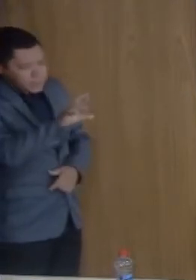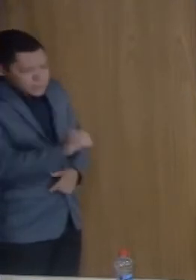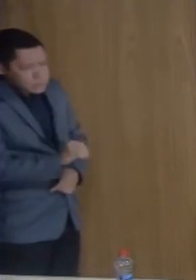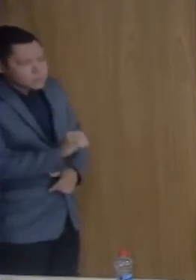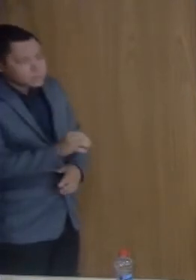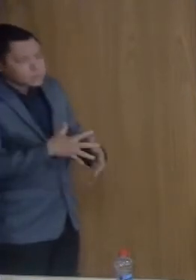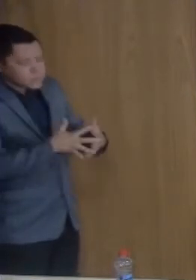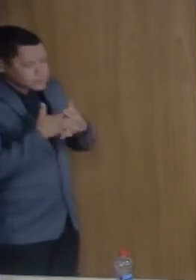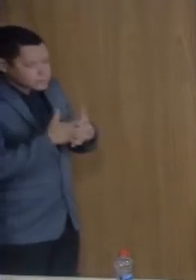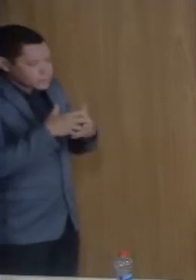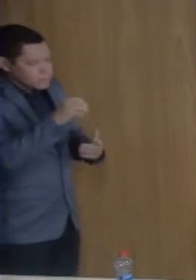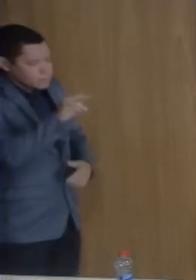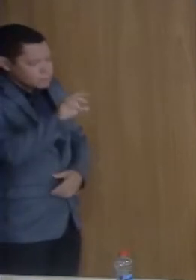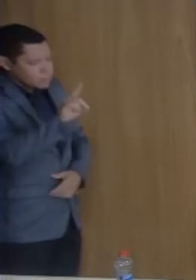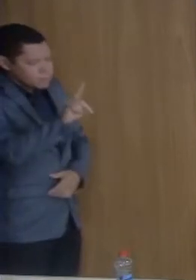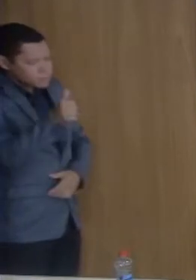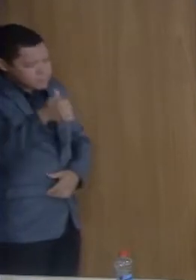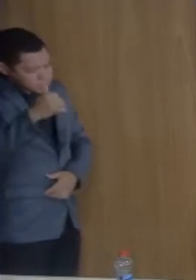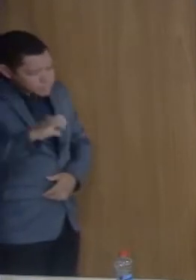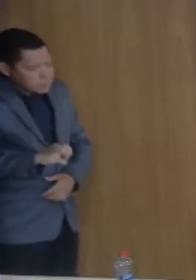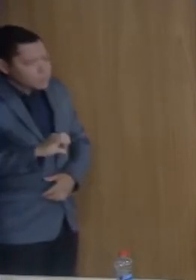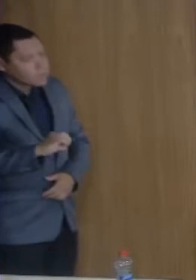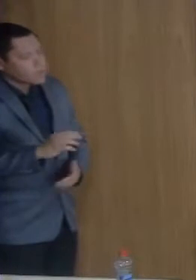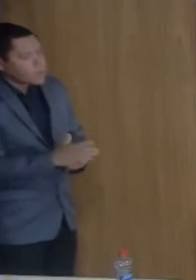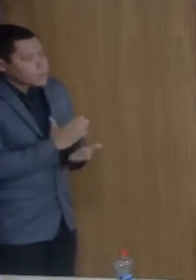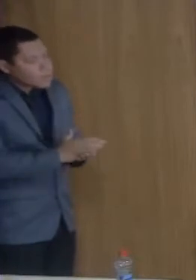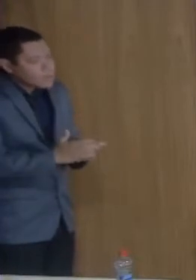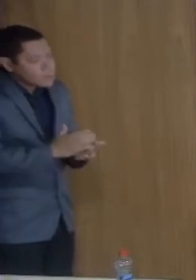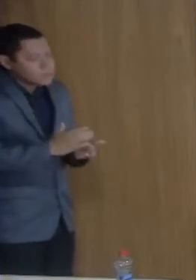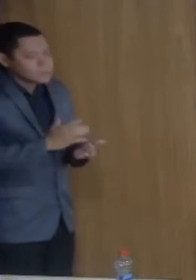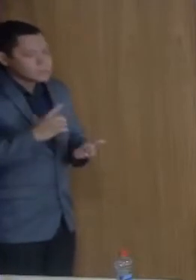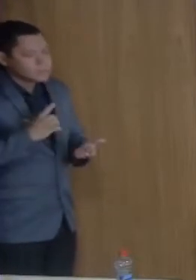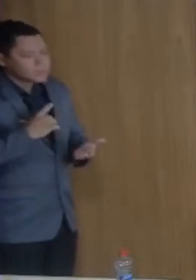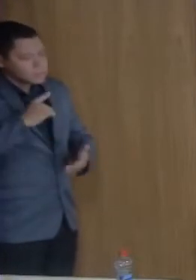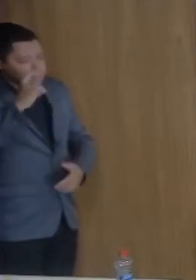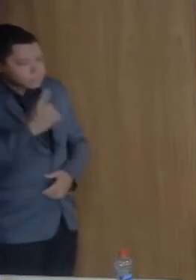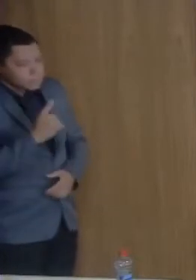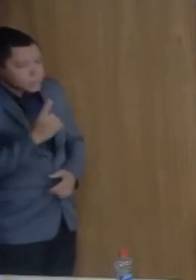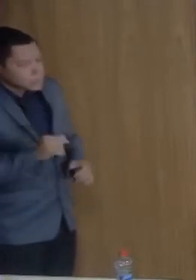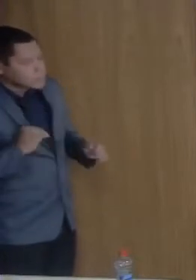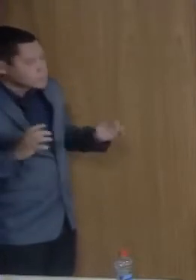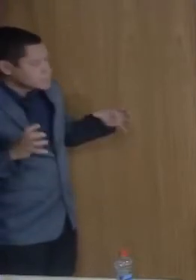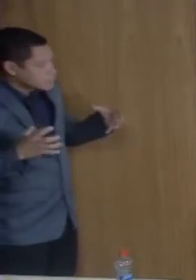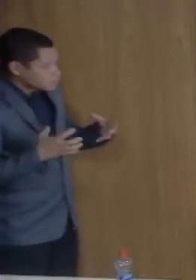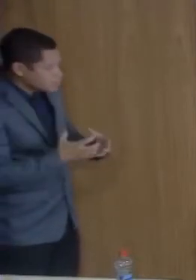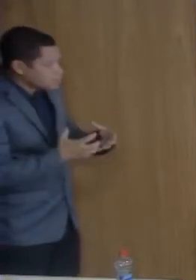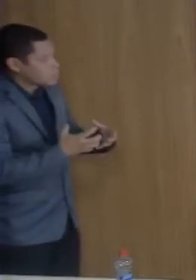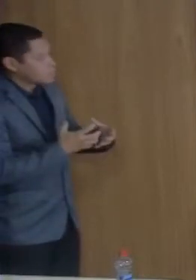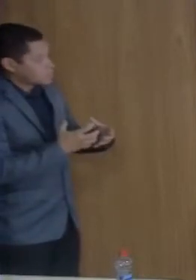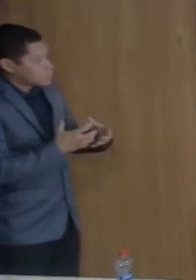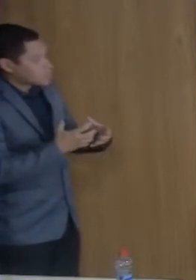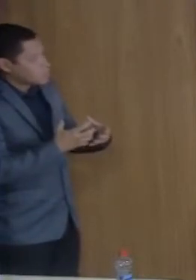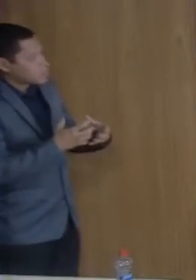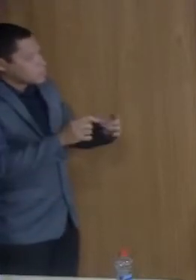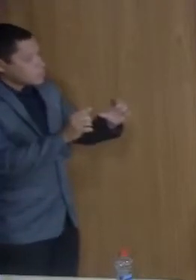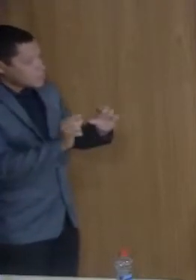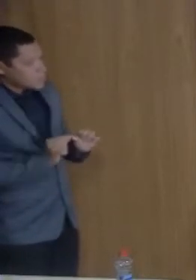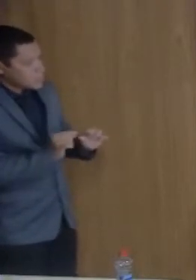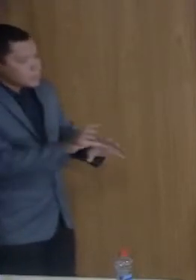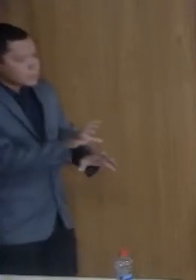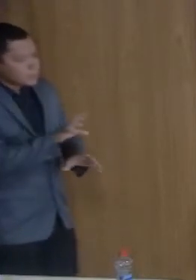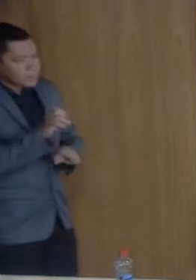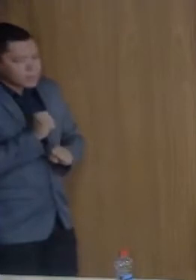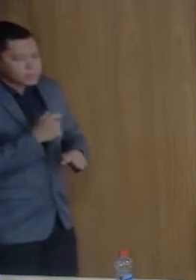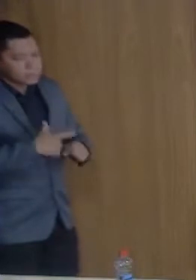Covid-19, impõe-se a tomada de decisões e a conjugação de esforços para minimizar os impactos da pandemia em